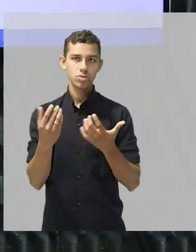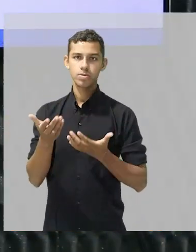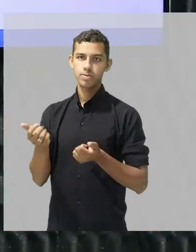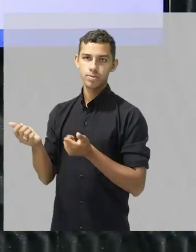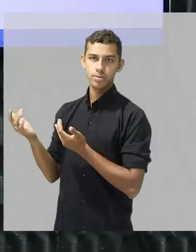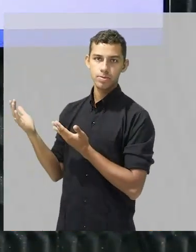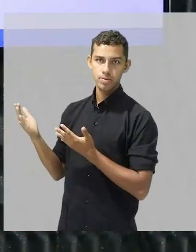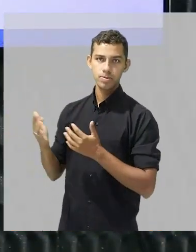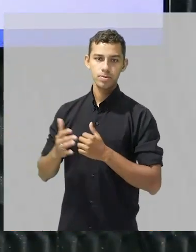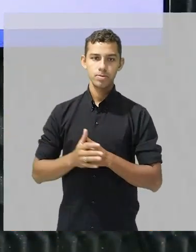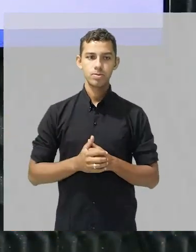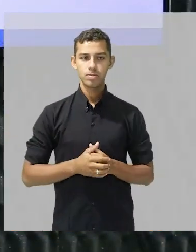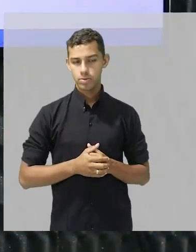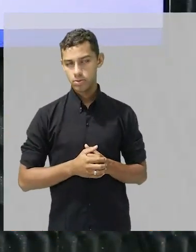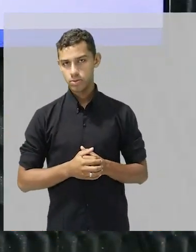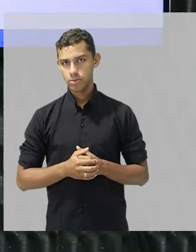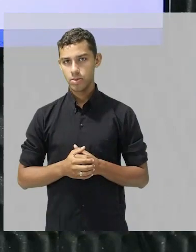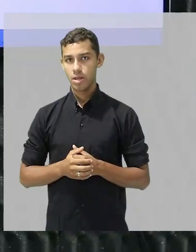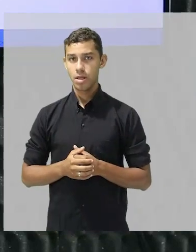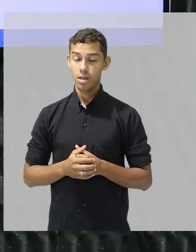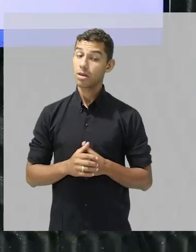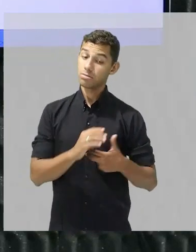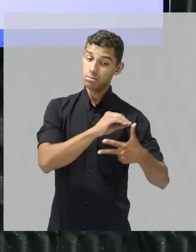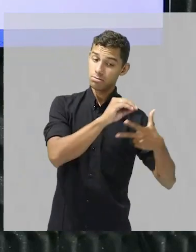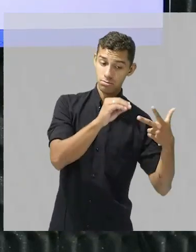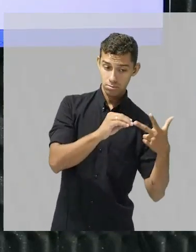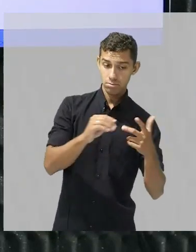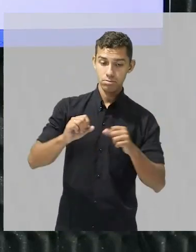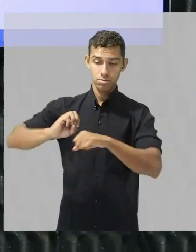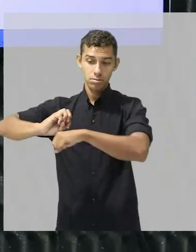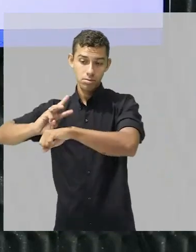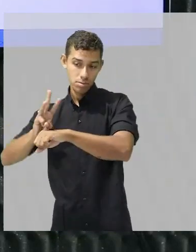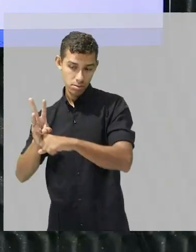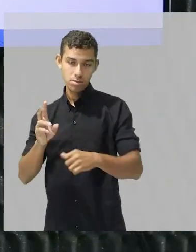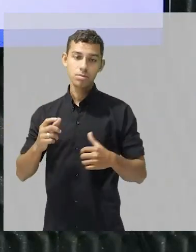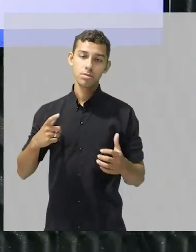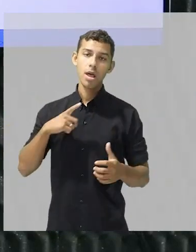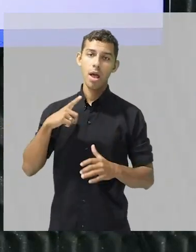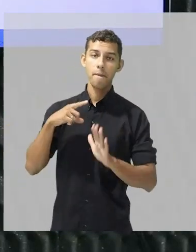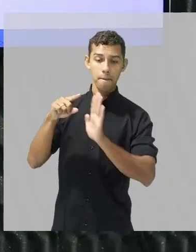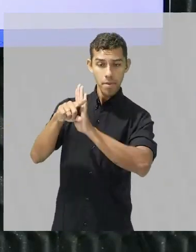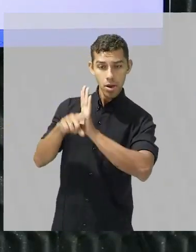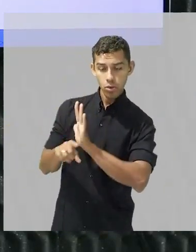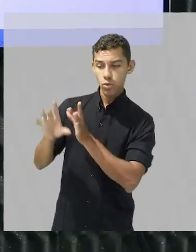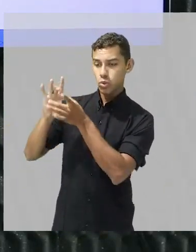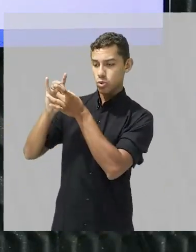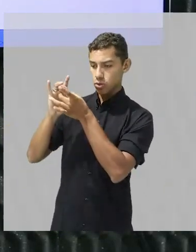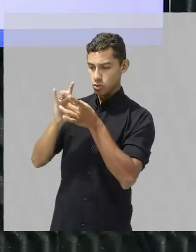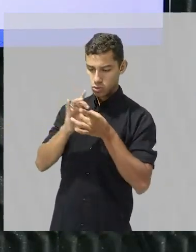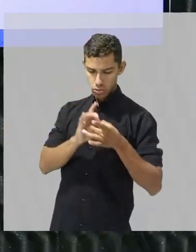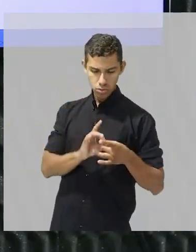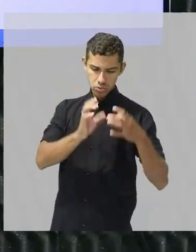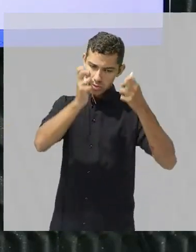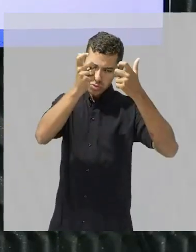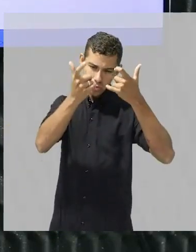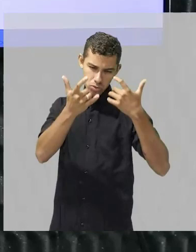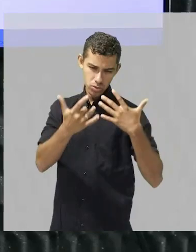vestibular do Pais UEMA Enem, tá? Tanto do Enem quanto do Pais UEMA, a gente vê questões que são contextualizadas e que